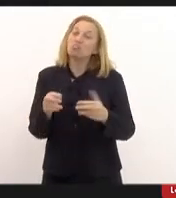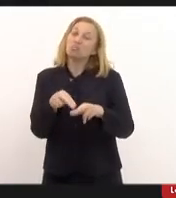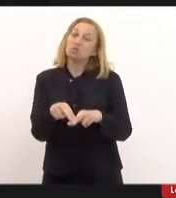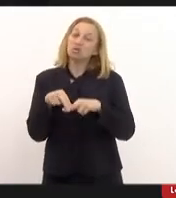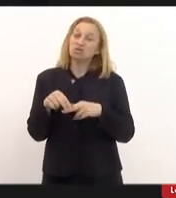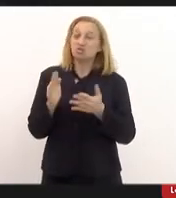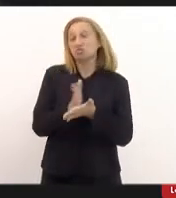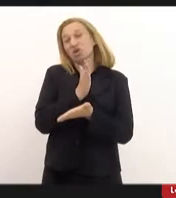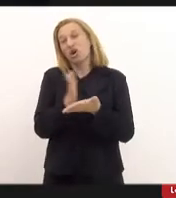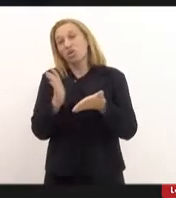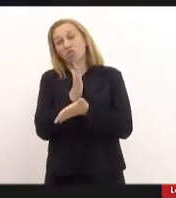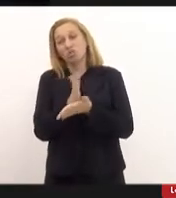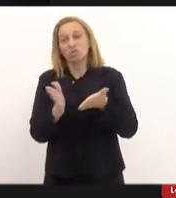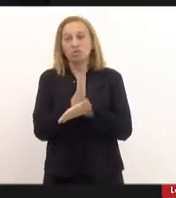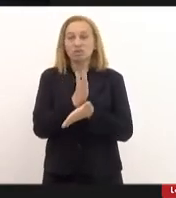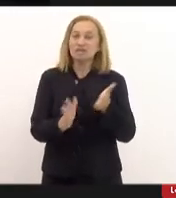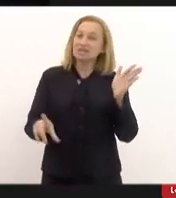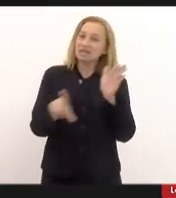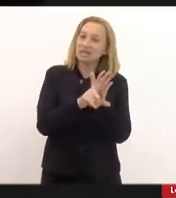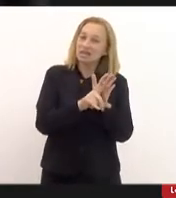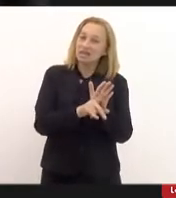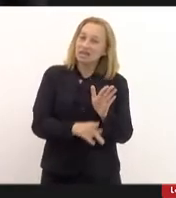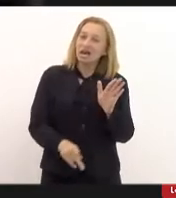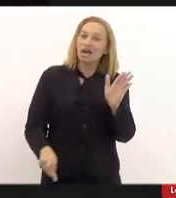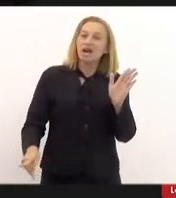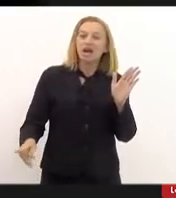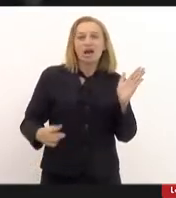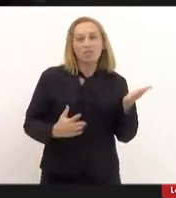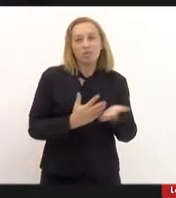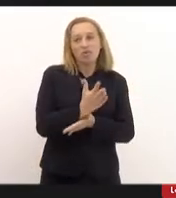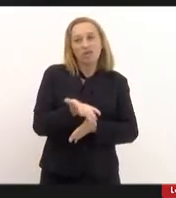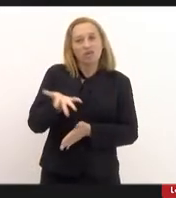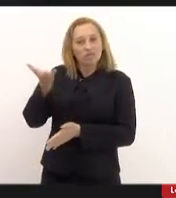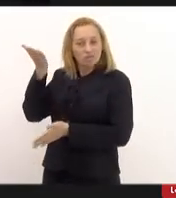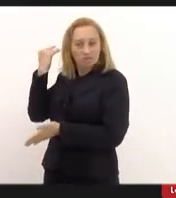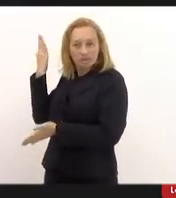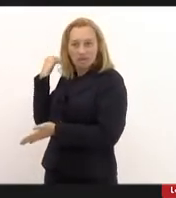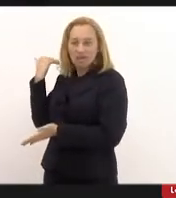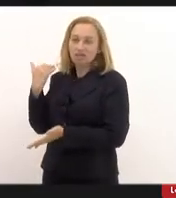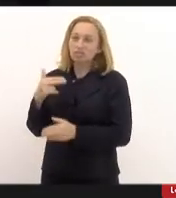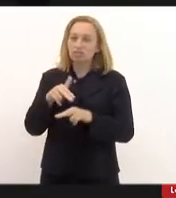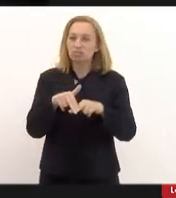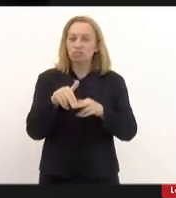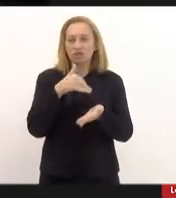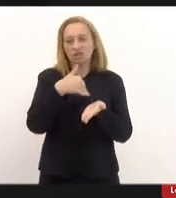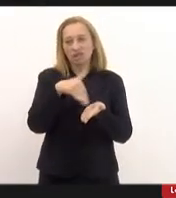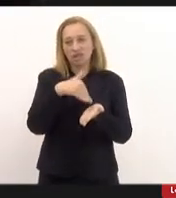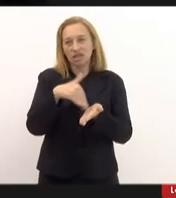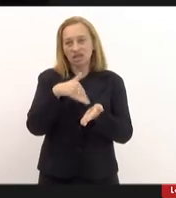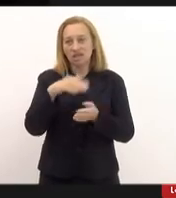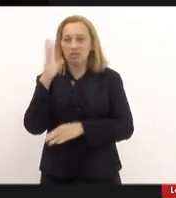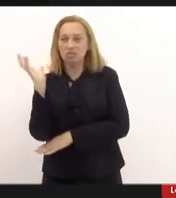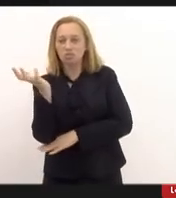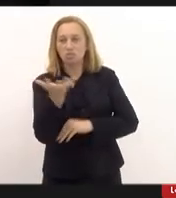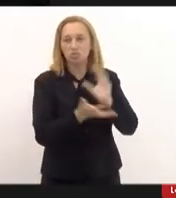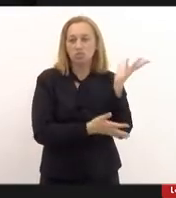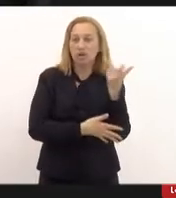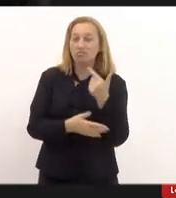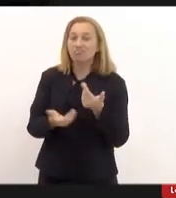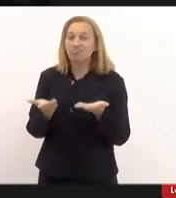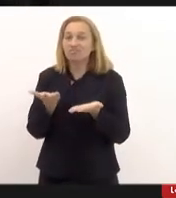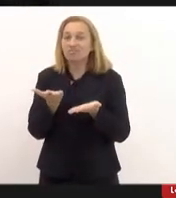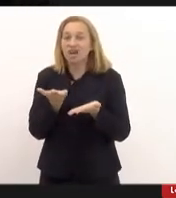algumas leis que foram aprovadas no passado através da Secretaria do Ambiente, que acabam